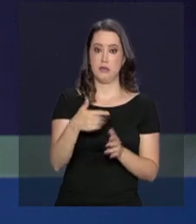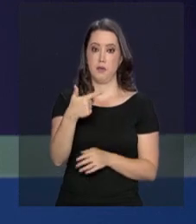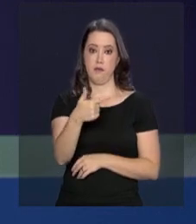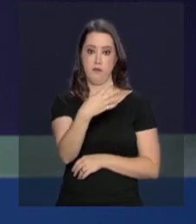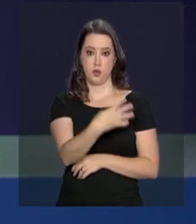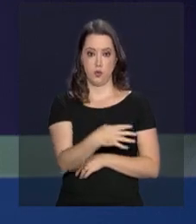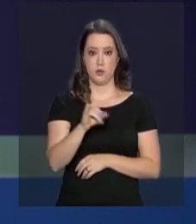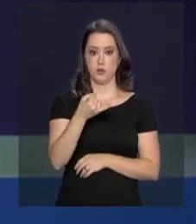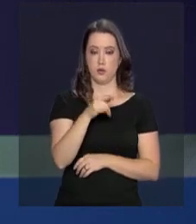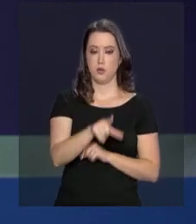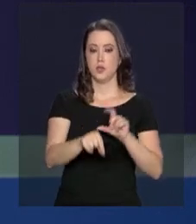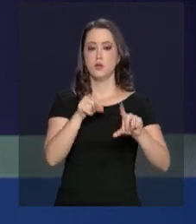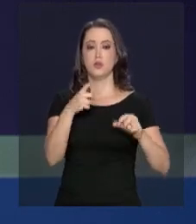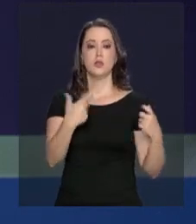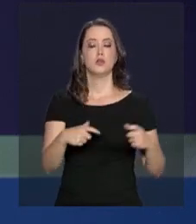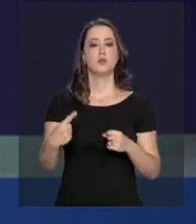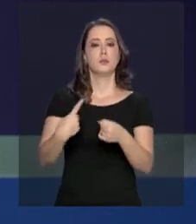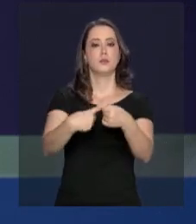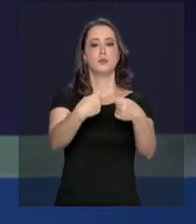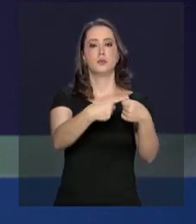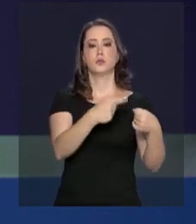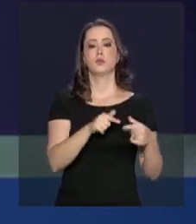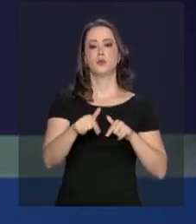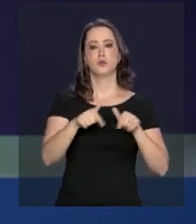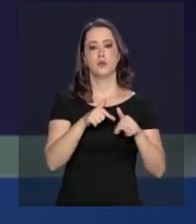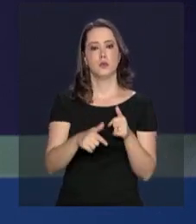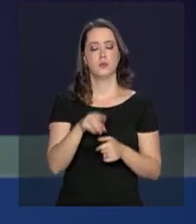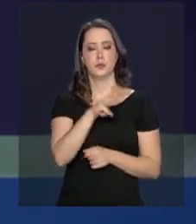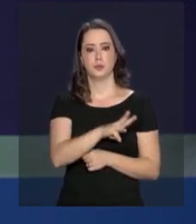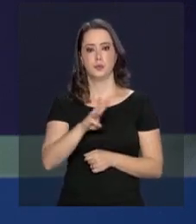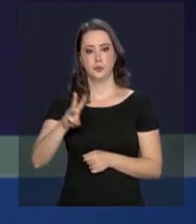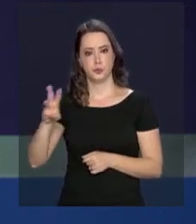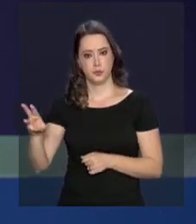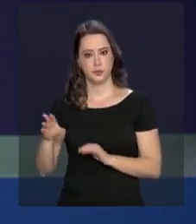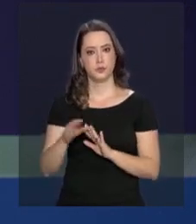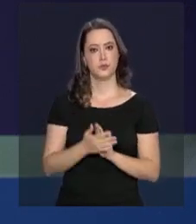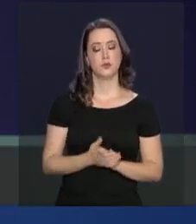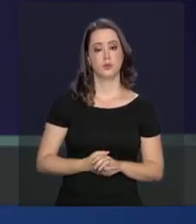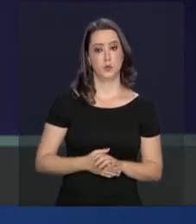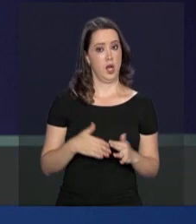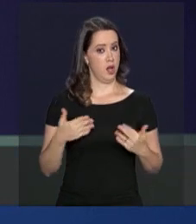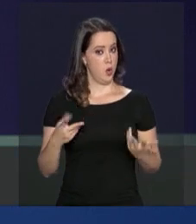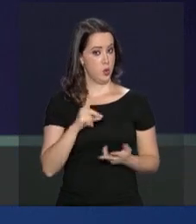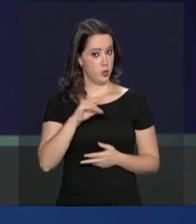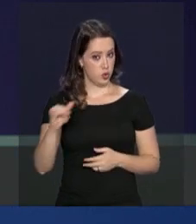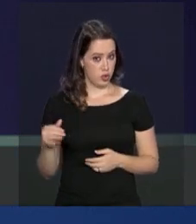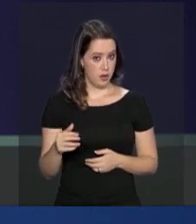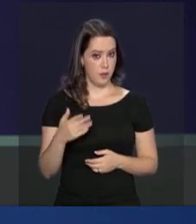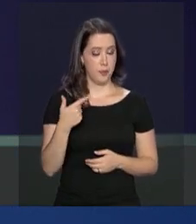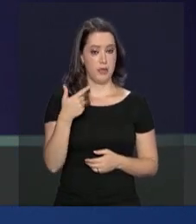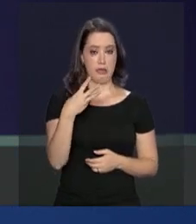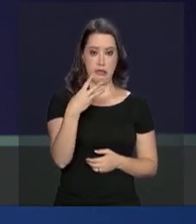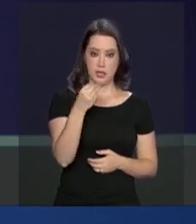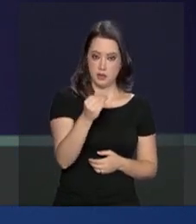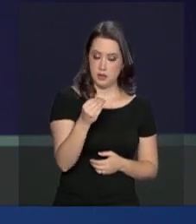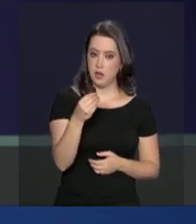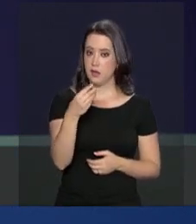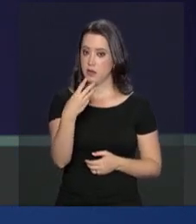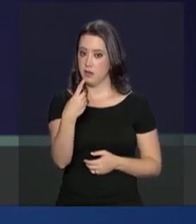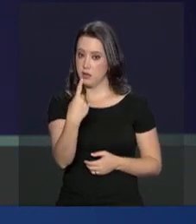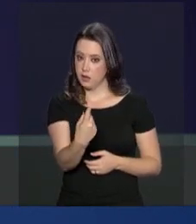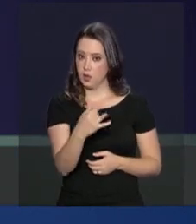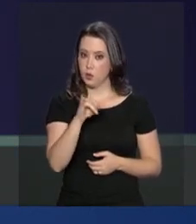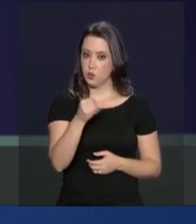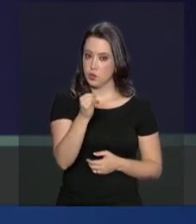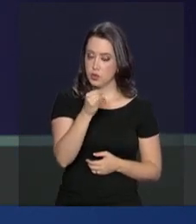para selecionarem os municípios e locais de trabalho pelo site do programa. Nos dias 30 e 31 de janeiro, os